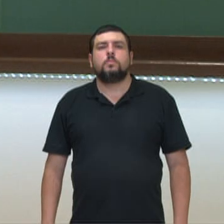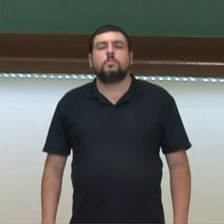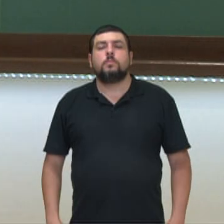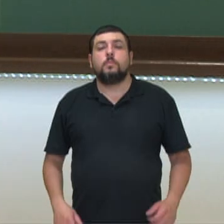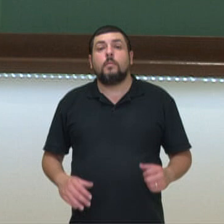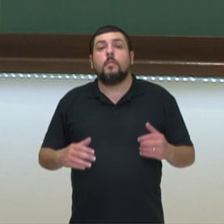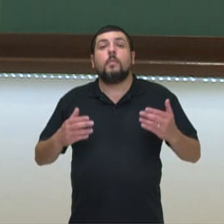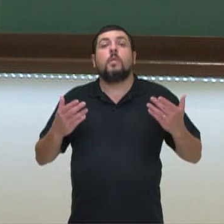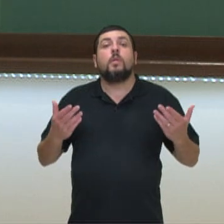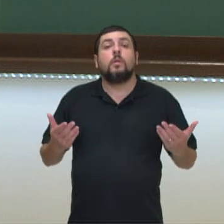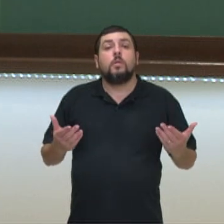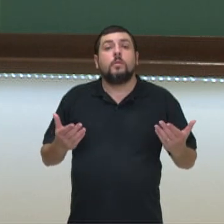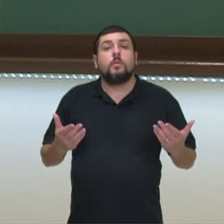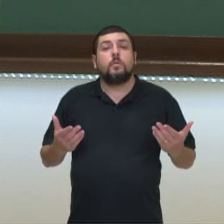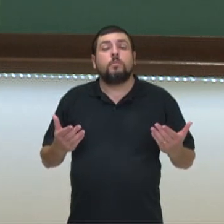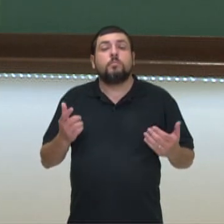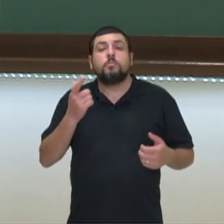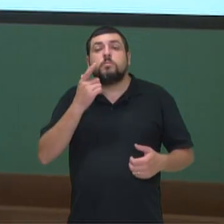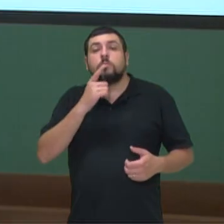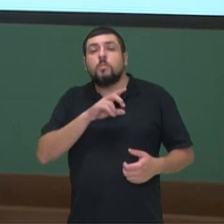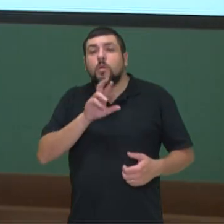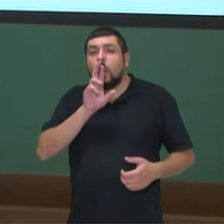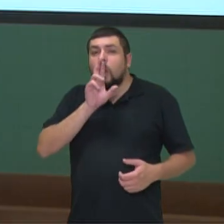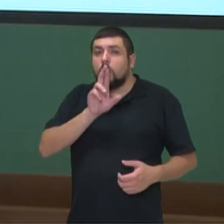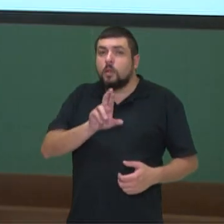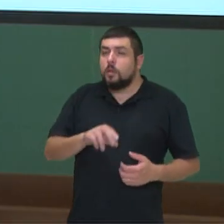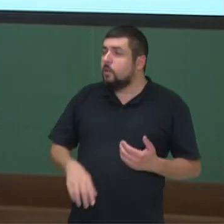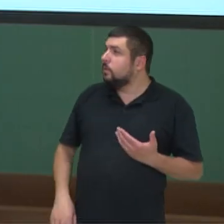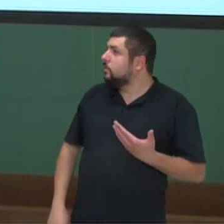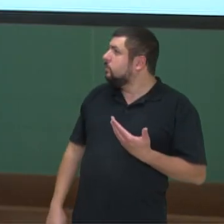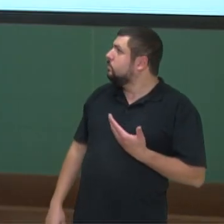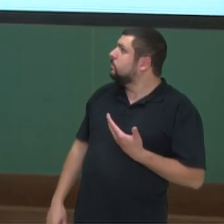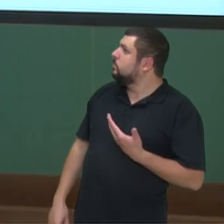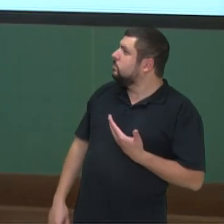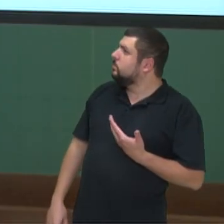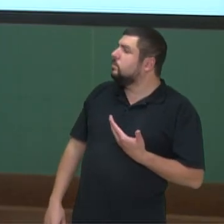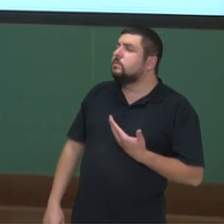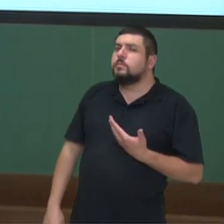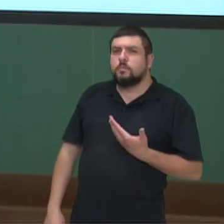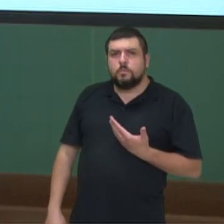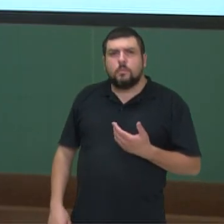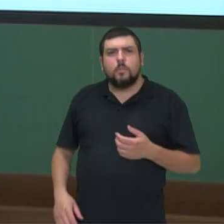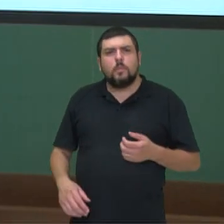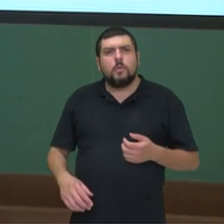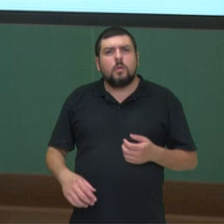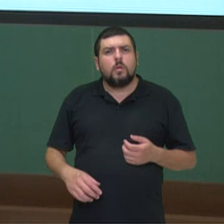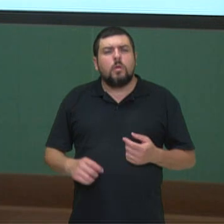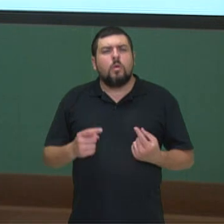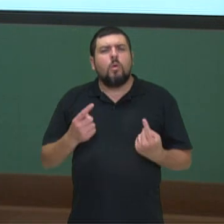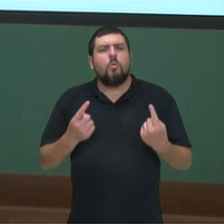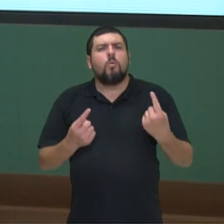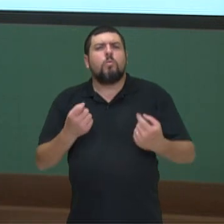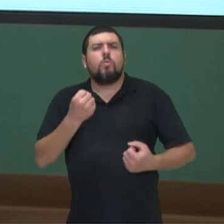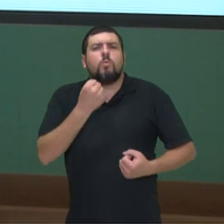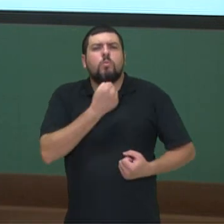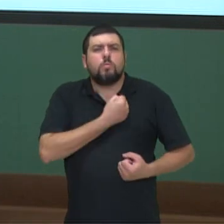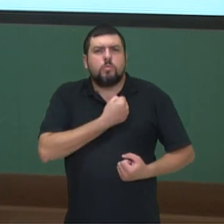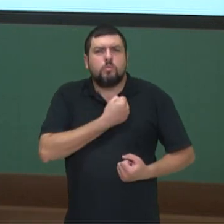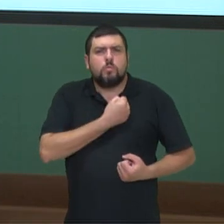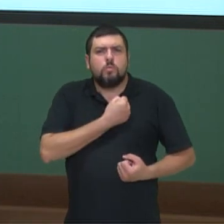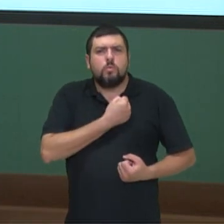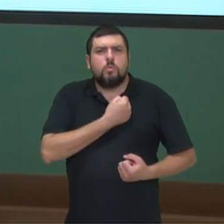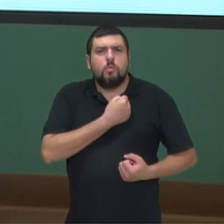E aí, pessoal, conseguiram resolver o praticando 2? Existe algum número que multiplicado por ele mesmo vai nos